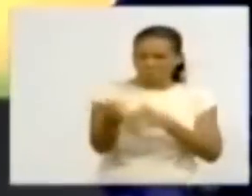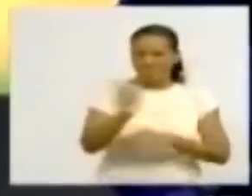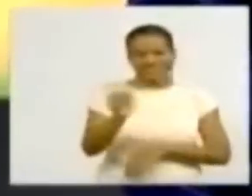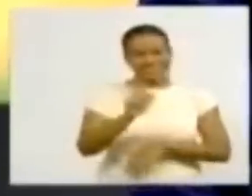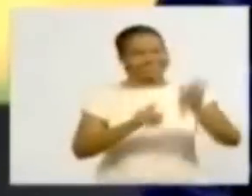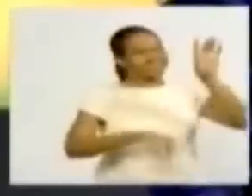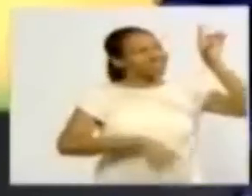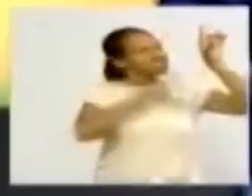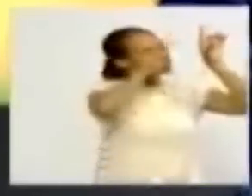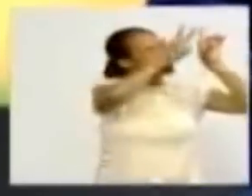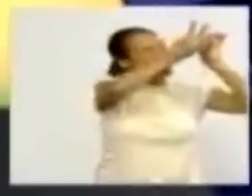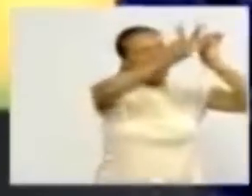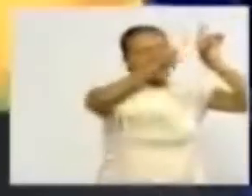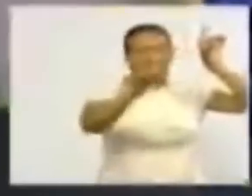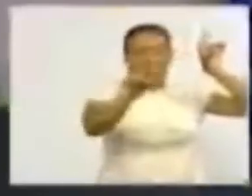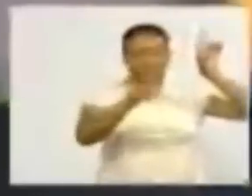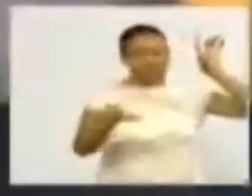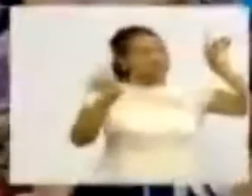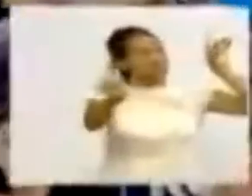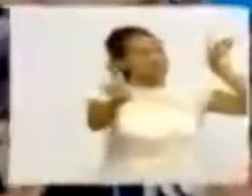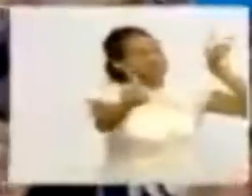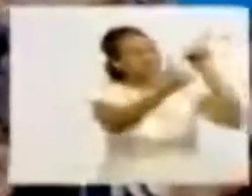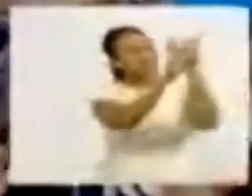Você foi achado, você foi encontrado.